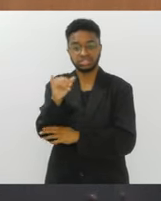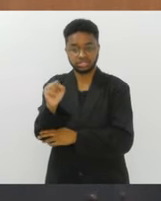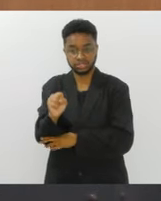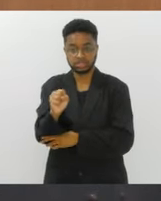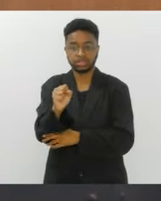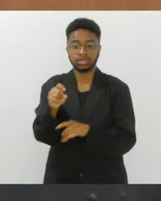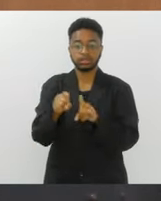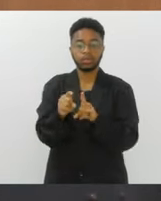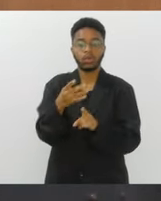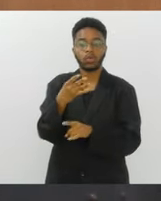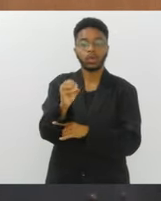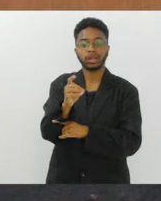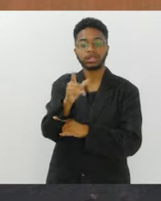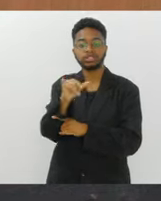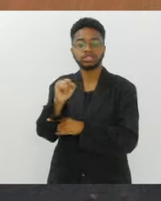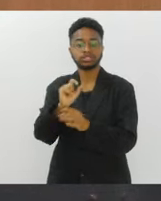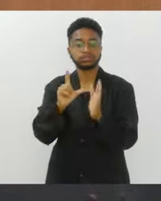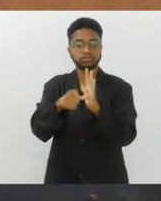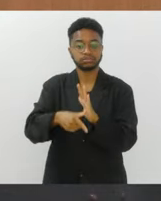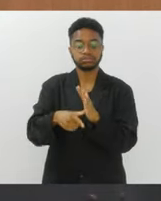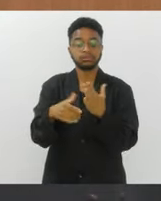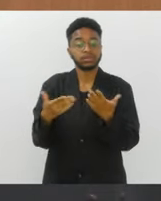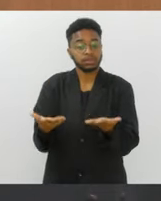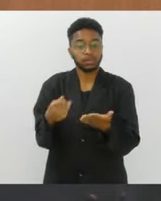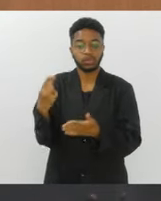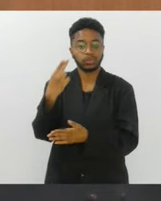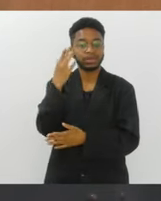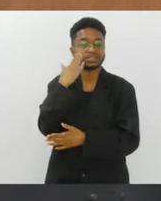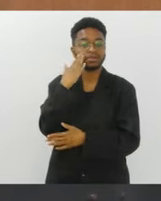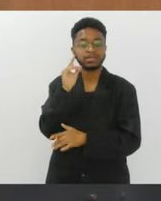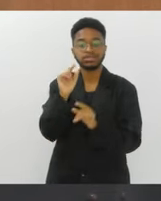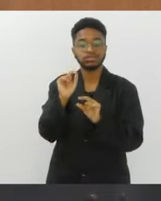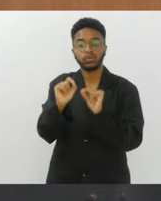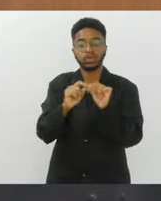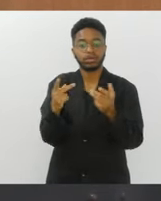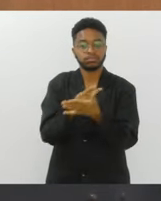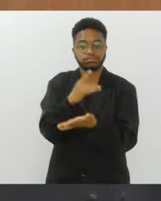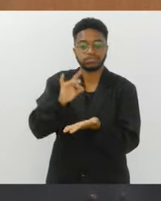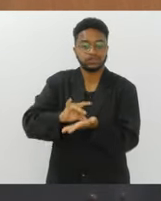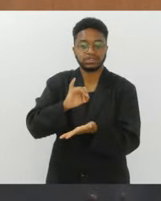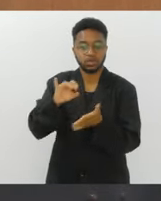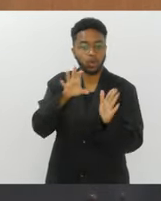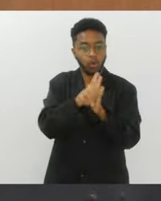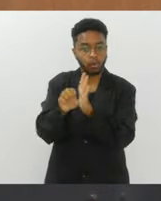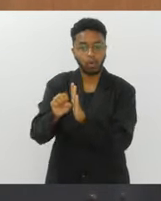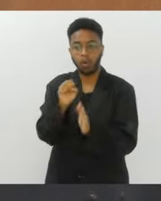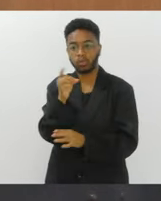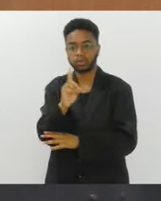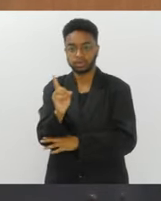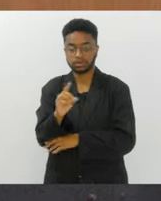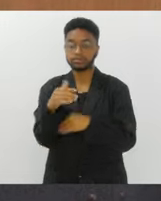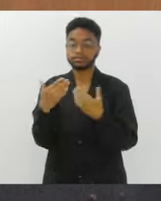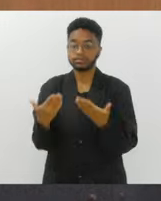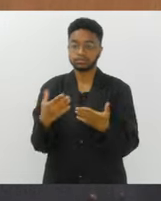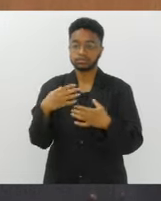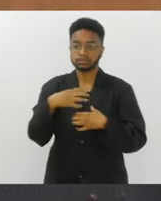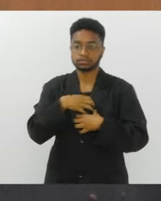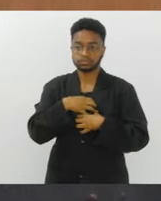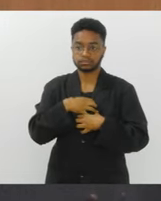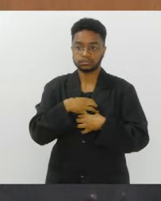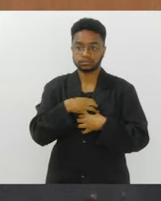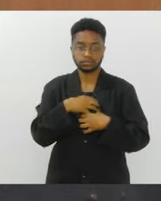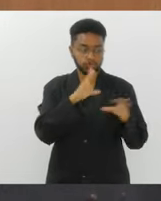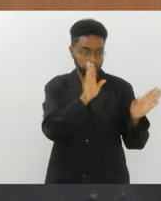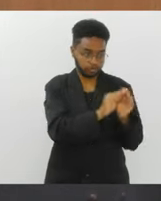atraso, 40 dias de atraso, que não era possível, inclusive, chegar à verdade se de fato aquele furto de cabo houve ou não. A forma como a Getrans...